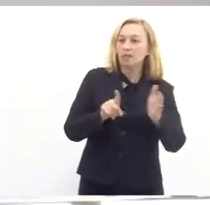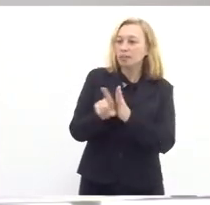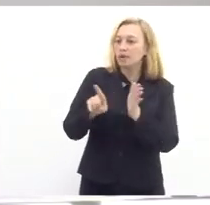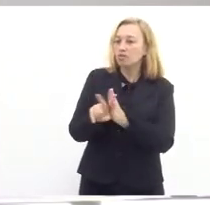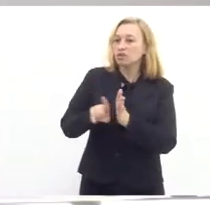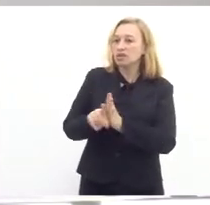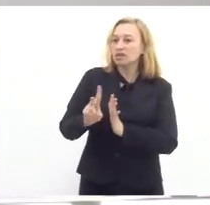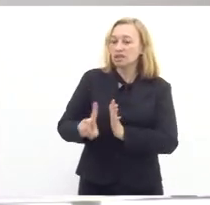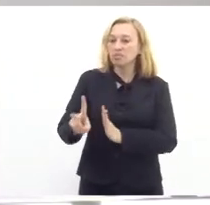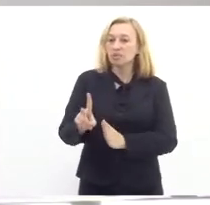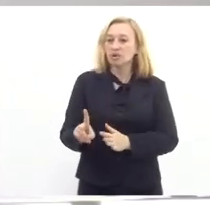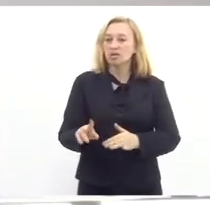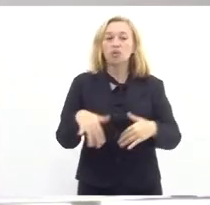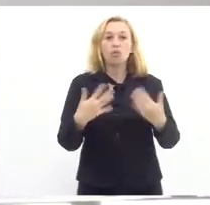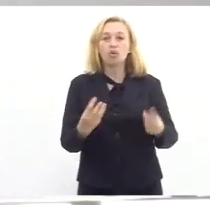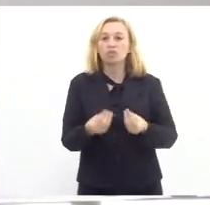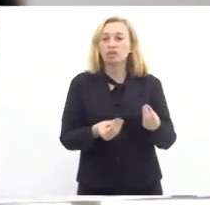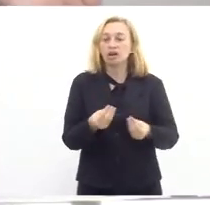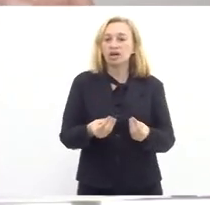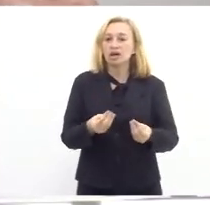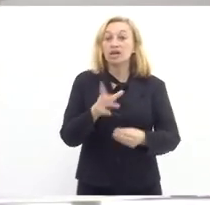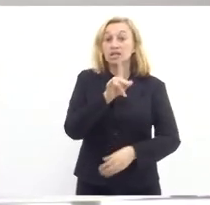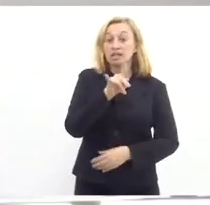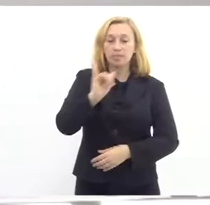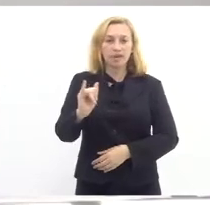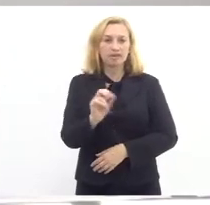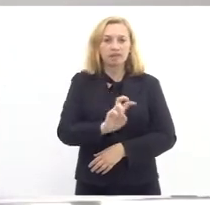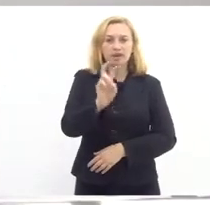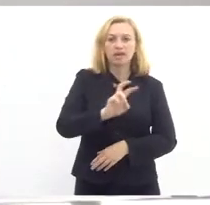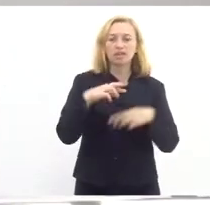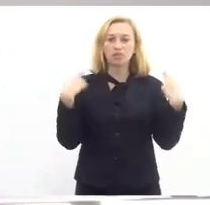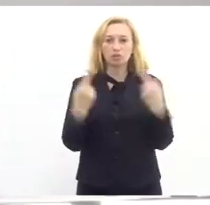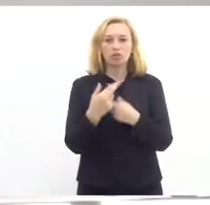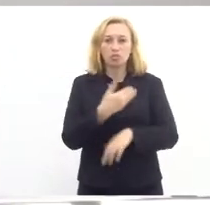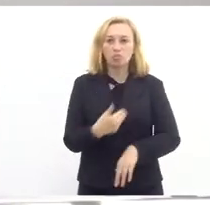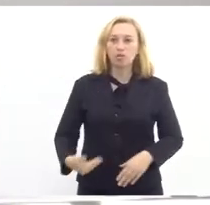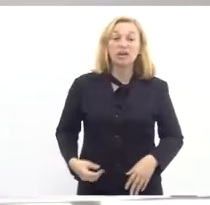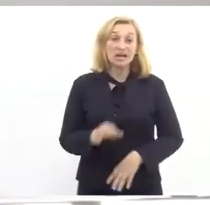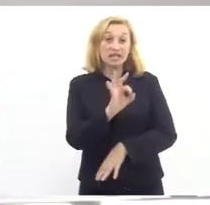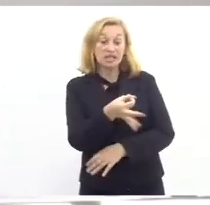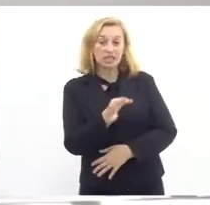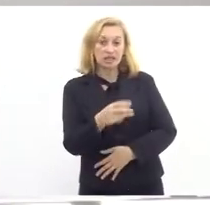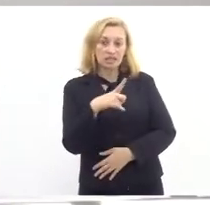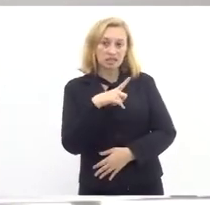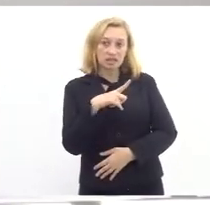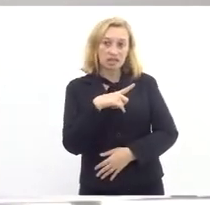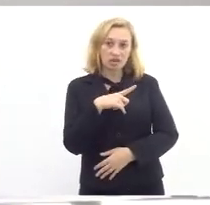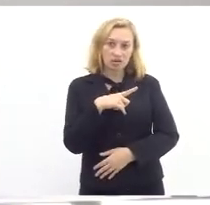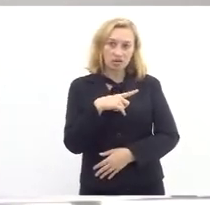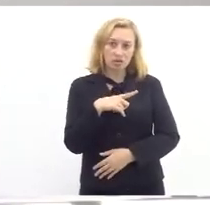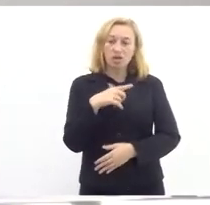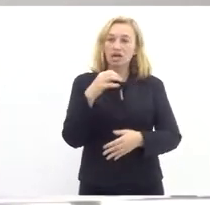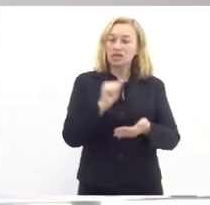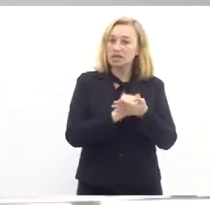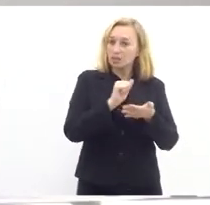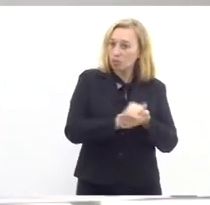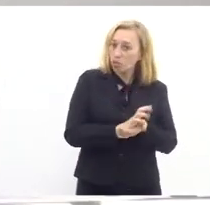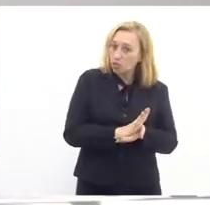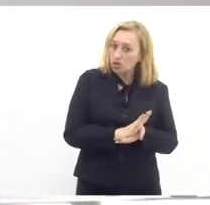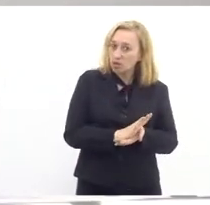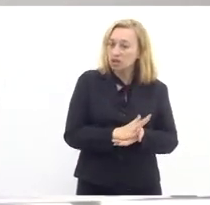quinta audiência pública. A CPI vem trabalhando, inclusive, tenho certeza que essa multa que foi